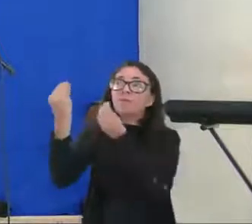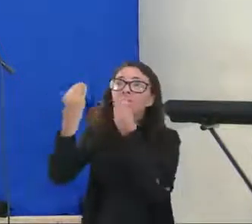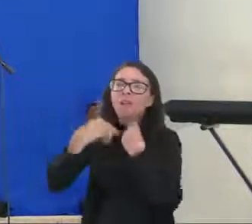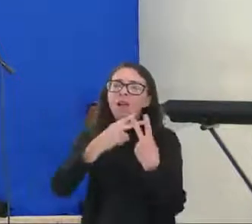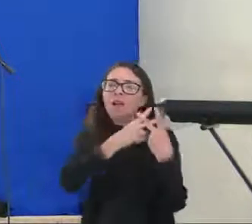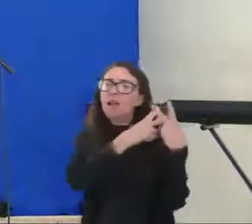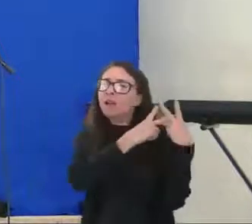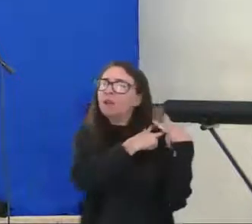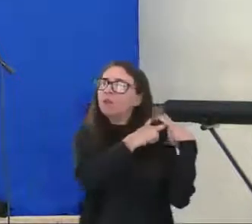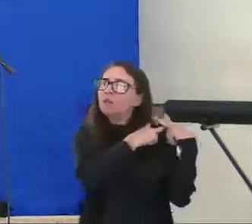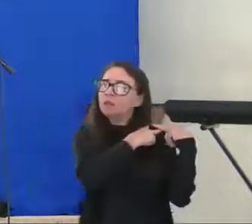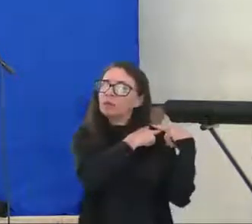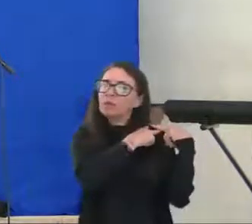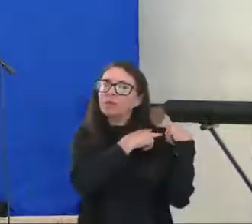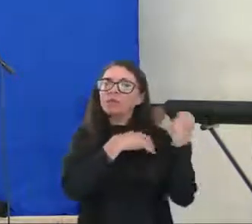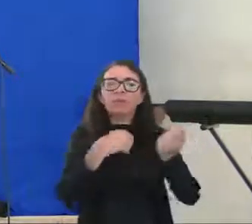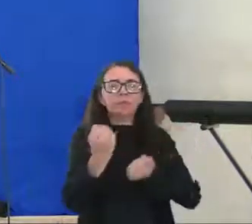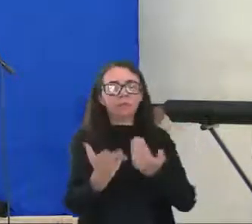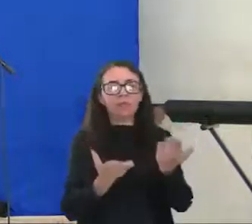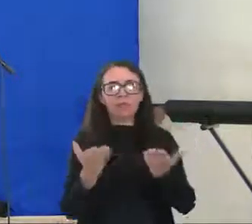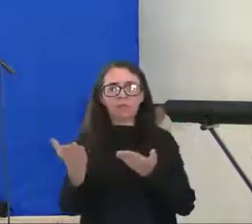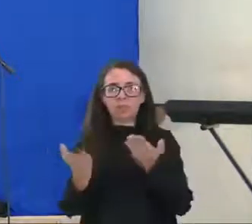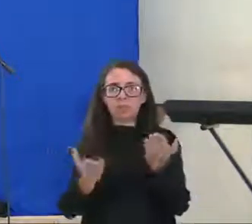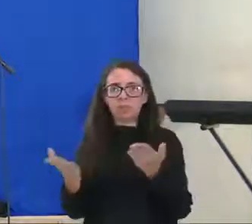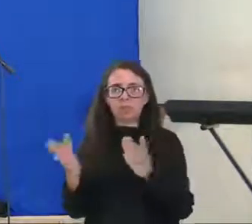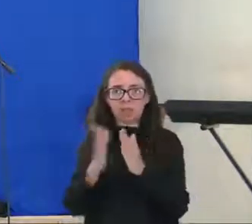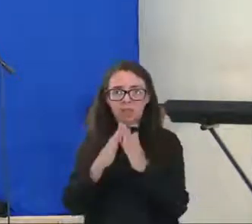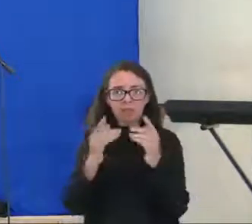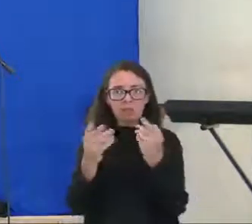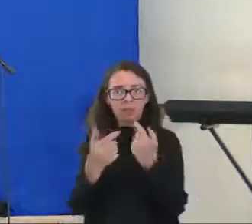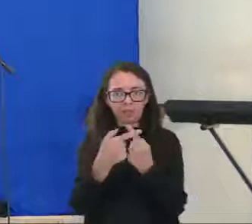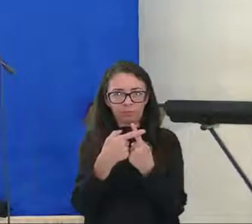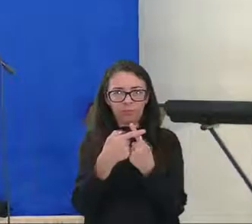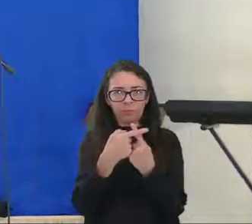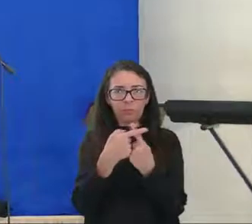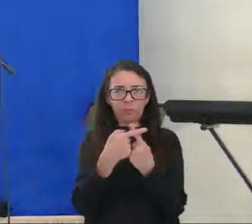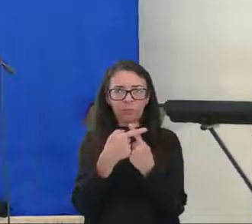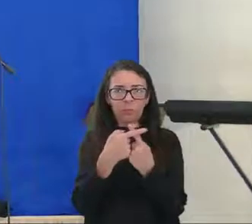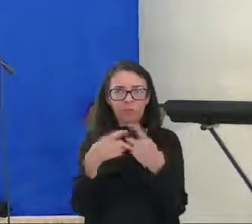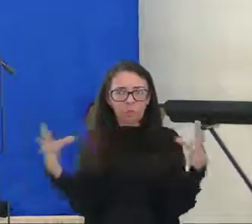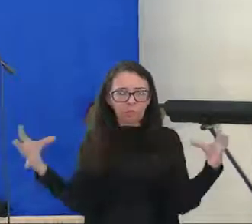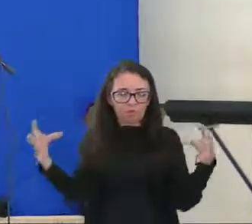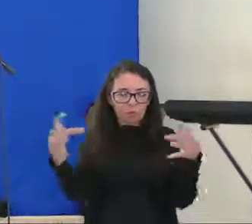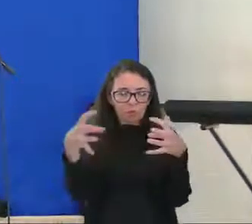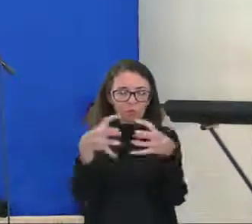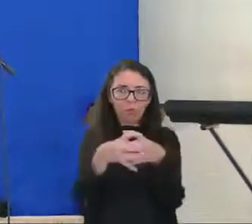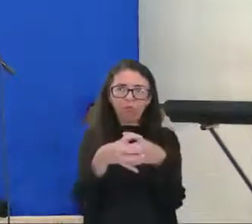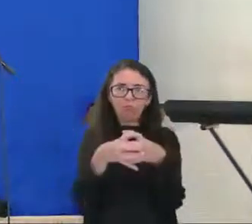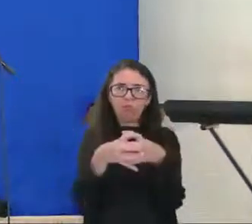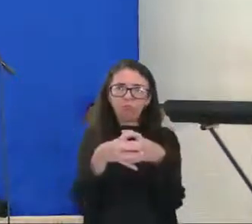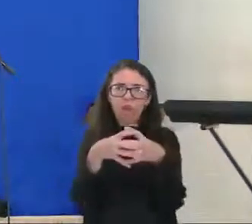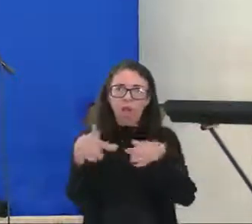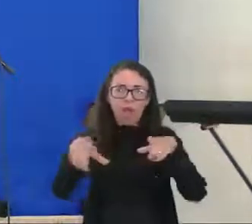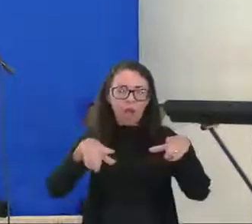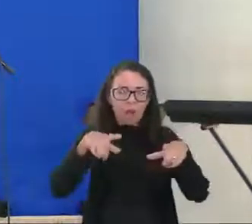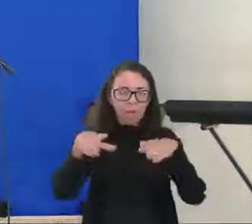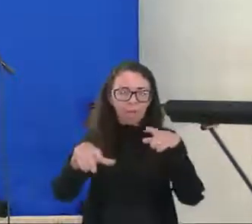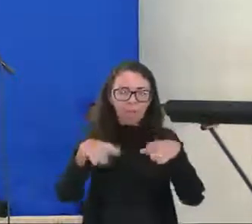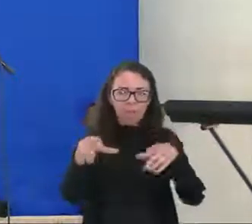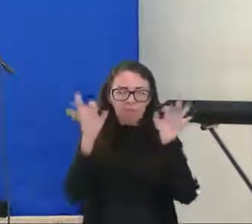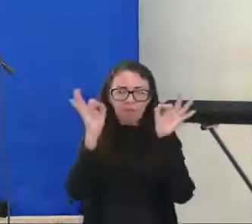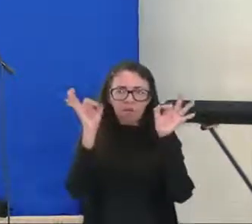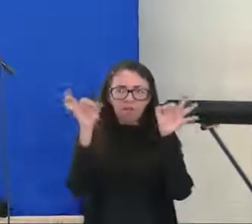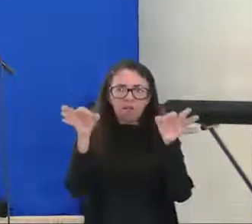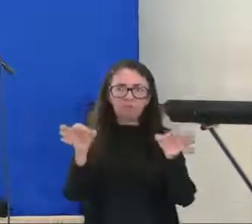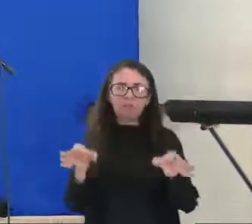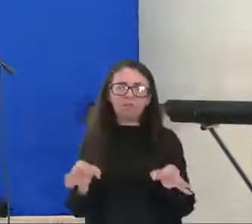Aqui cabe uma coisa interessante a discutirmos, né? Os membros que parecem ser